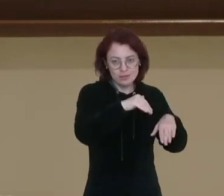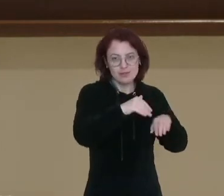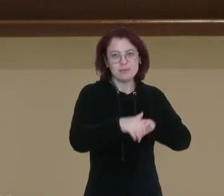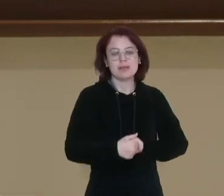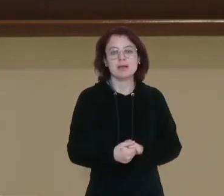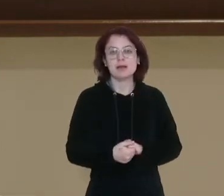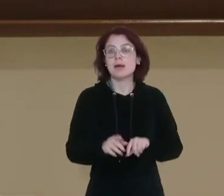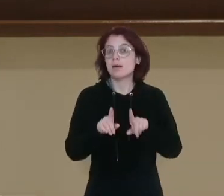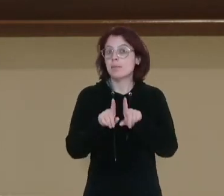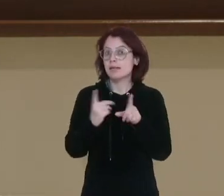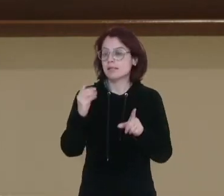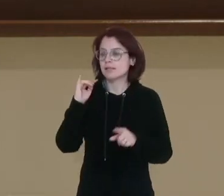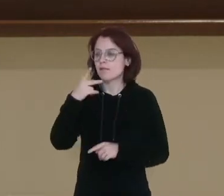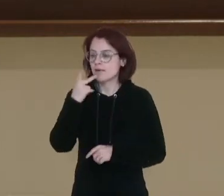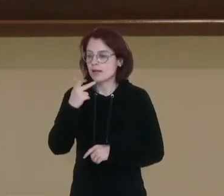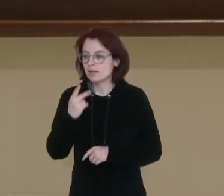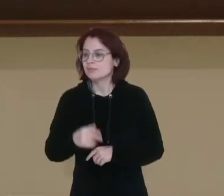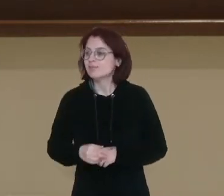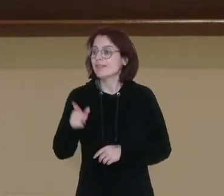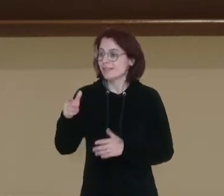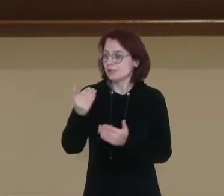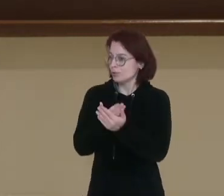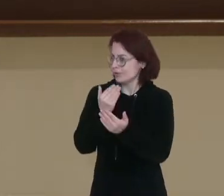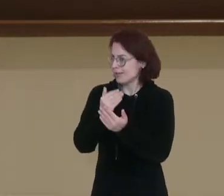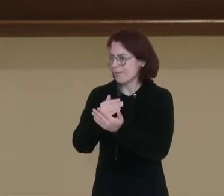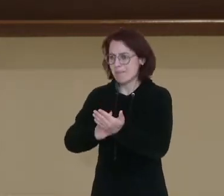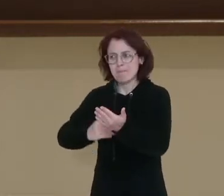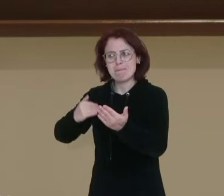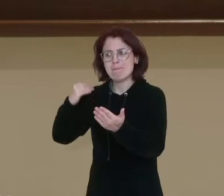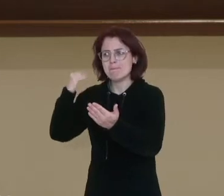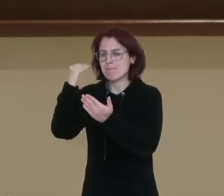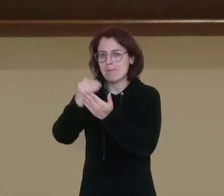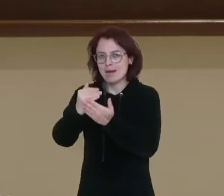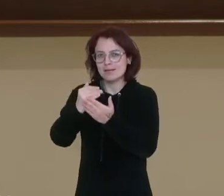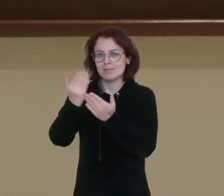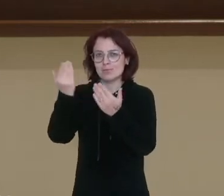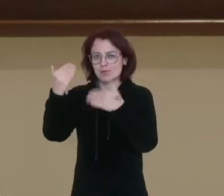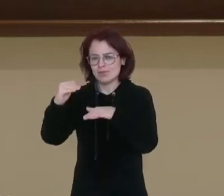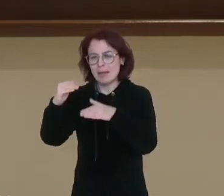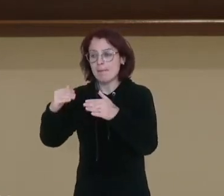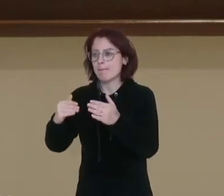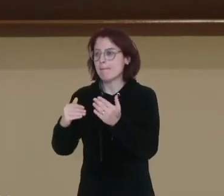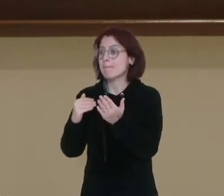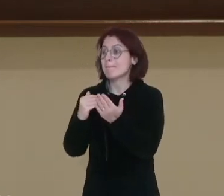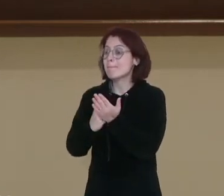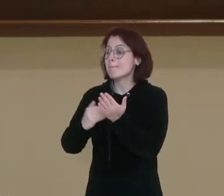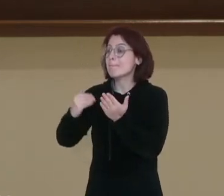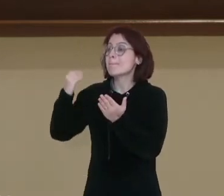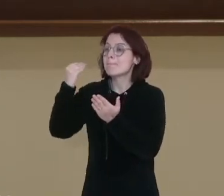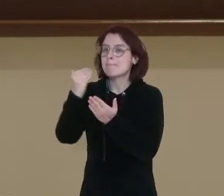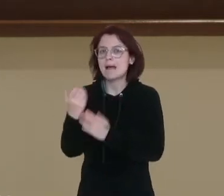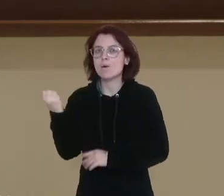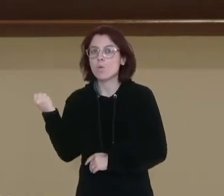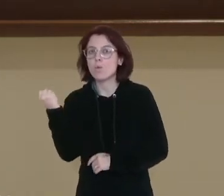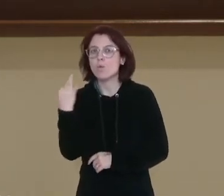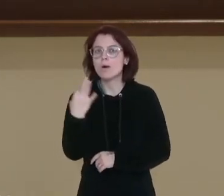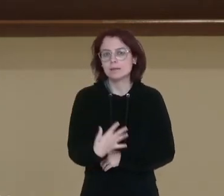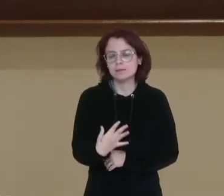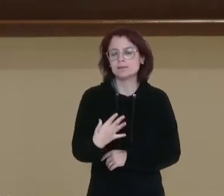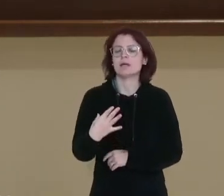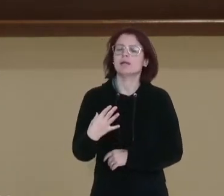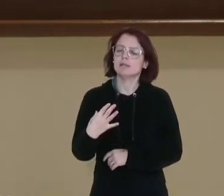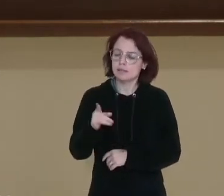digo assim, o aluno estudaria mais para a prova, opa, mais é a quantidade que ele